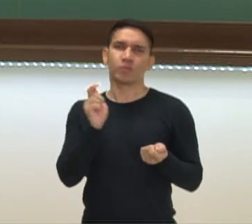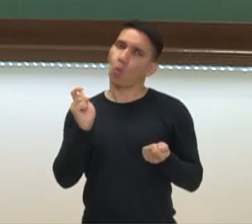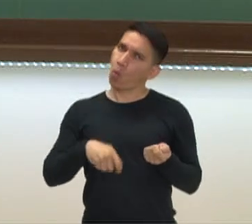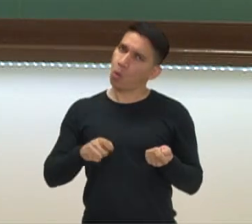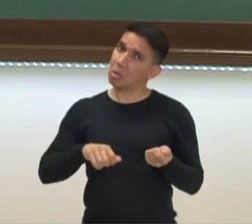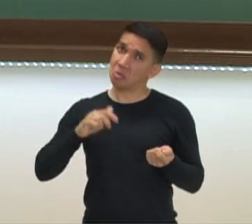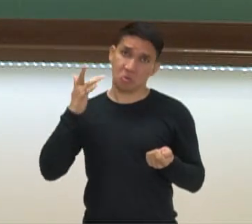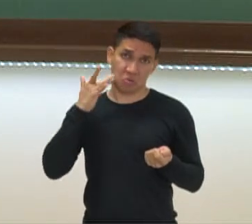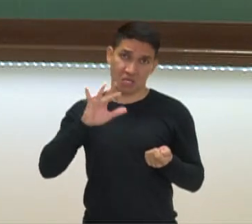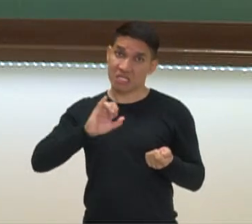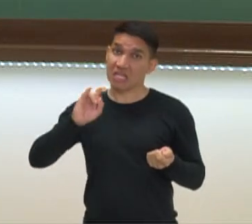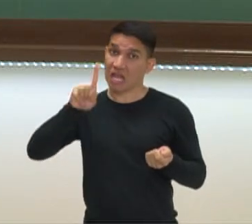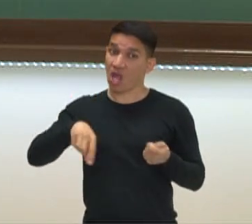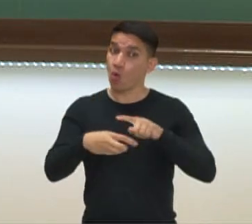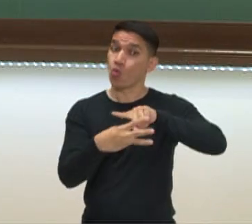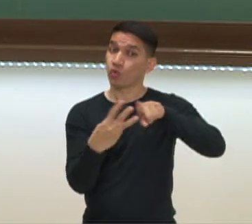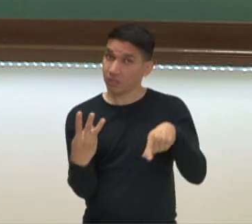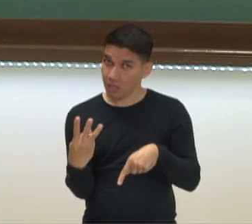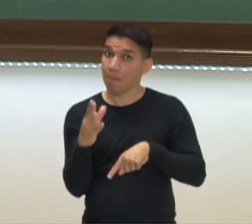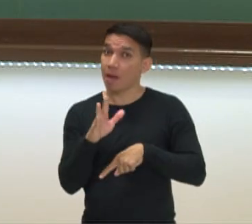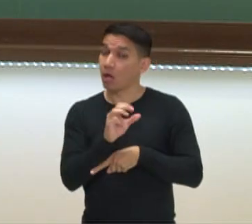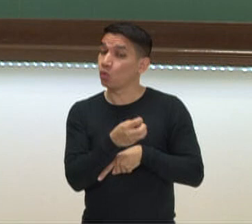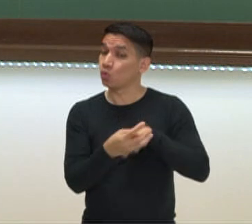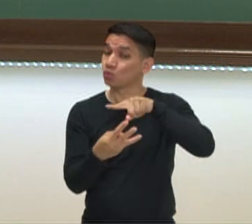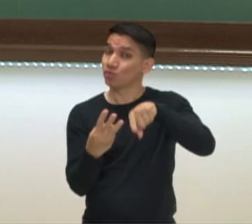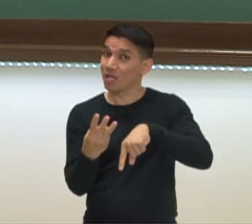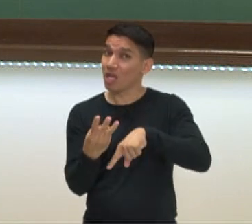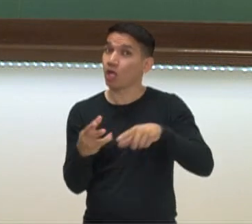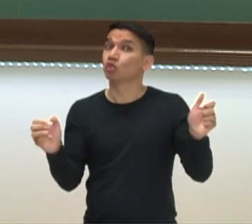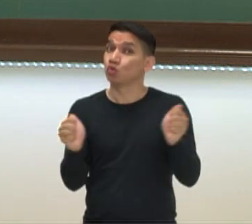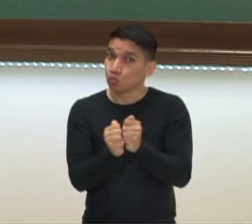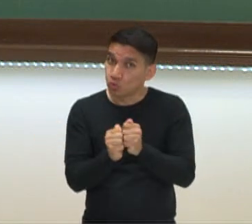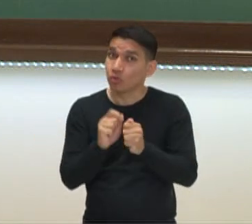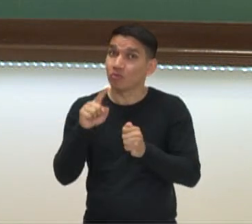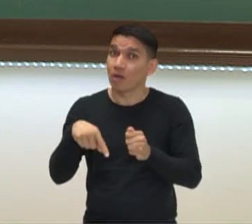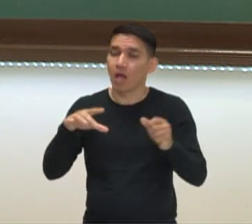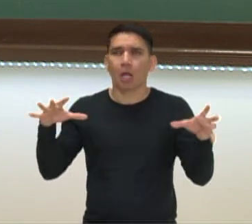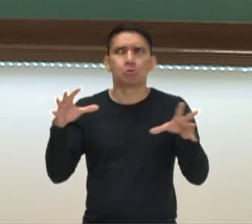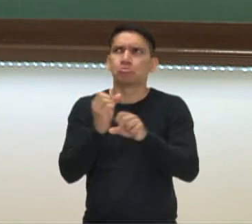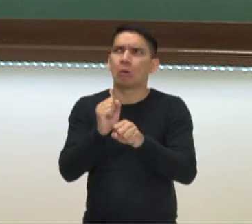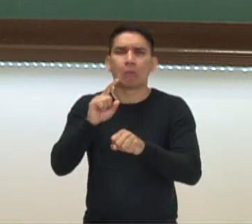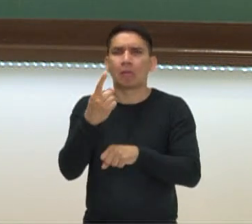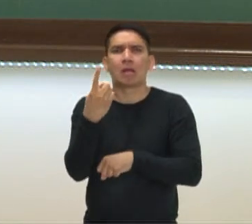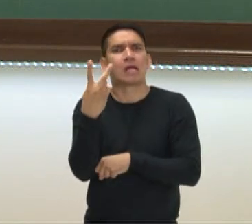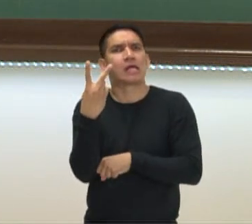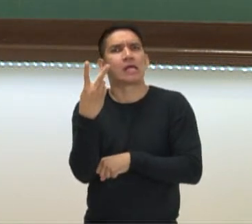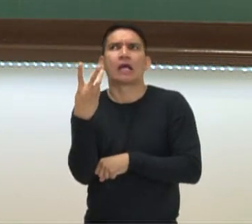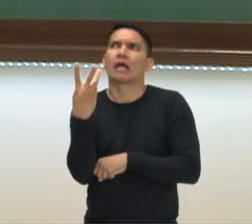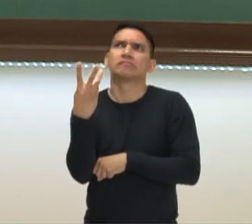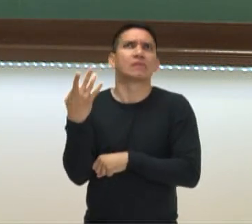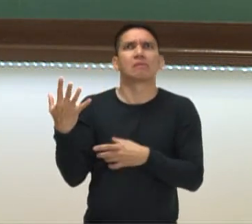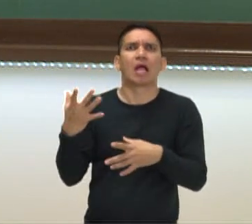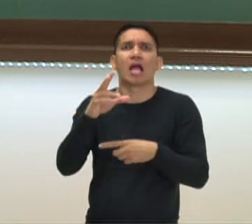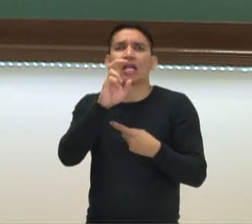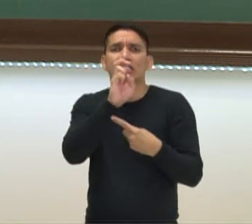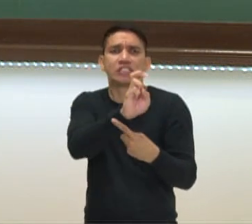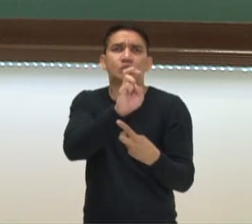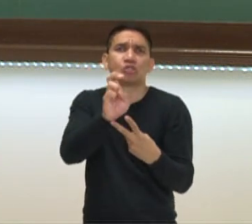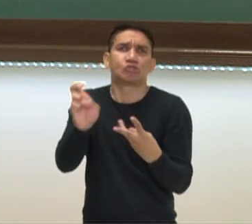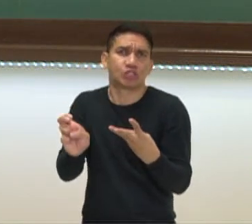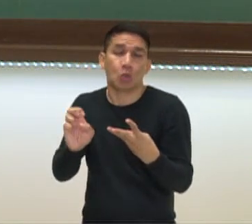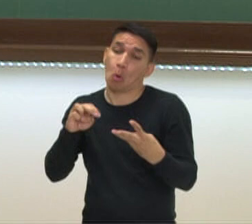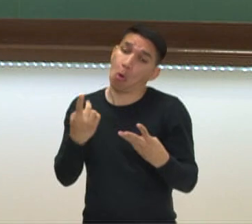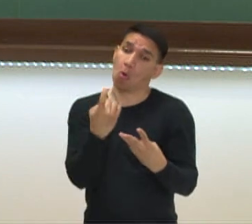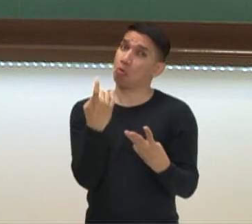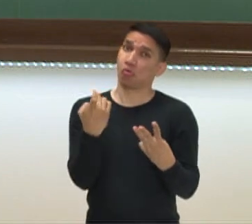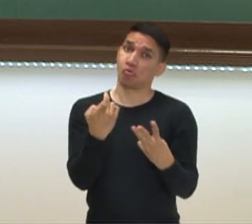se são os 3, mas os 3 juntos gastam um chuveiro 15 minutos por dia. Então toma banho 5 minutos cada um por dia. Ou alguém fica sem